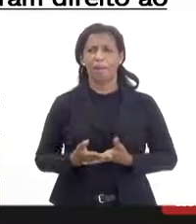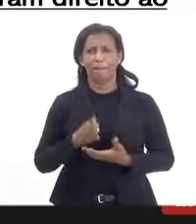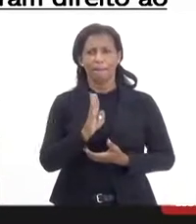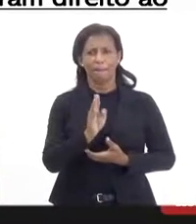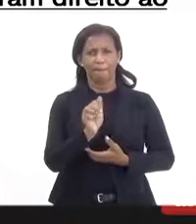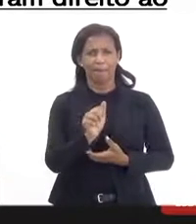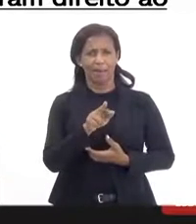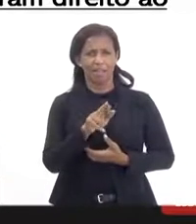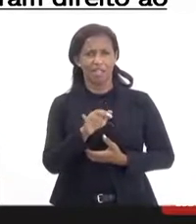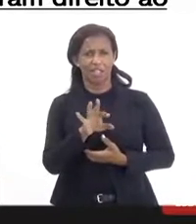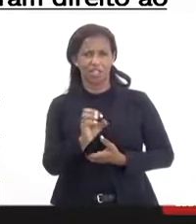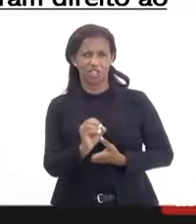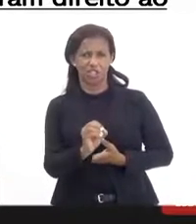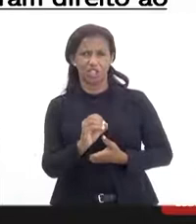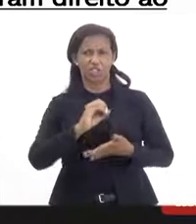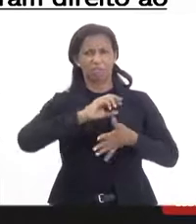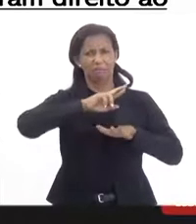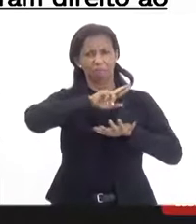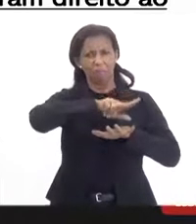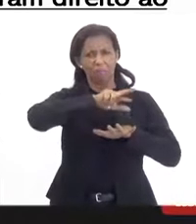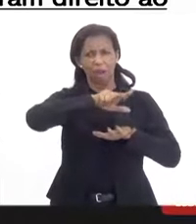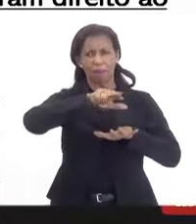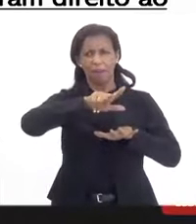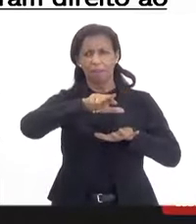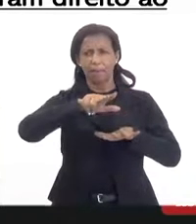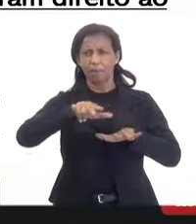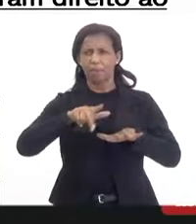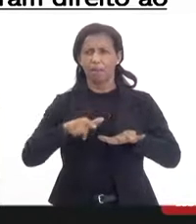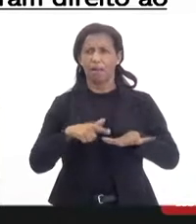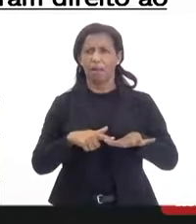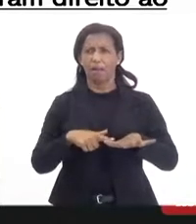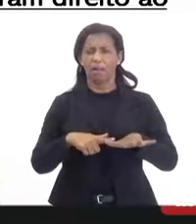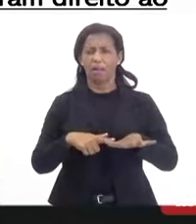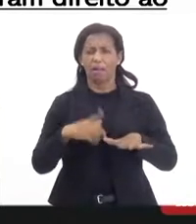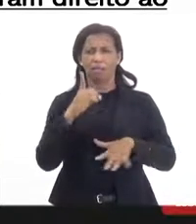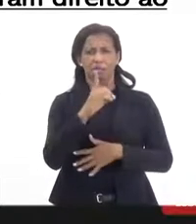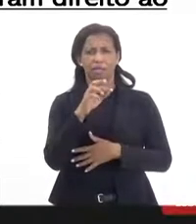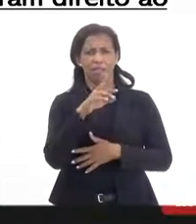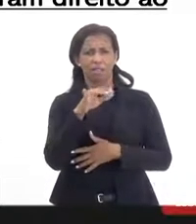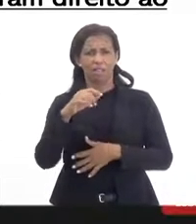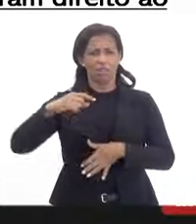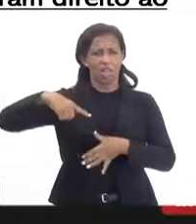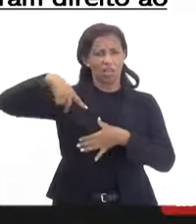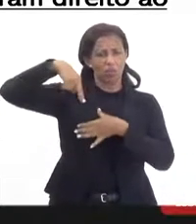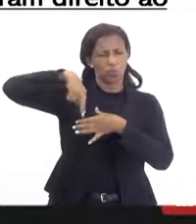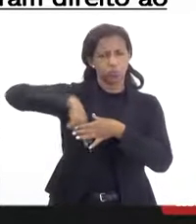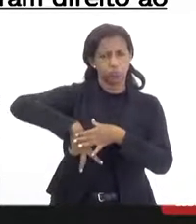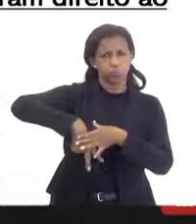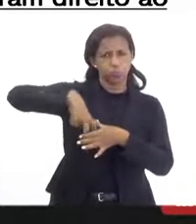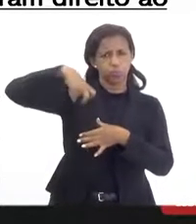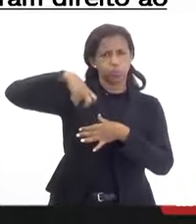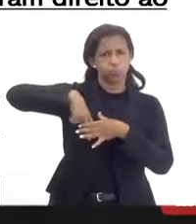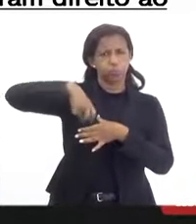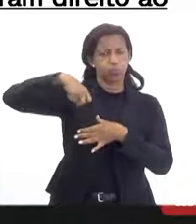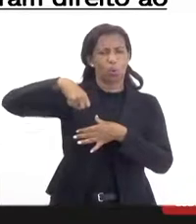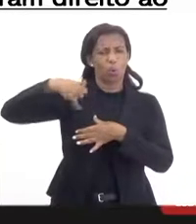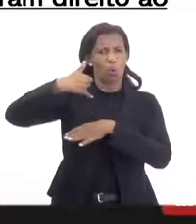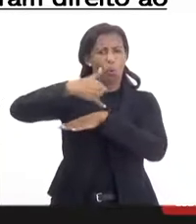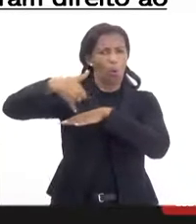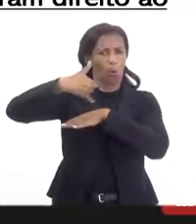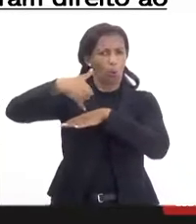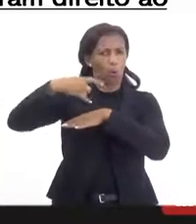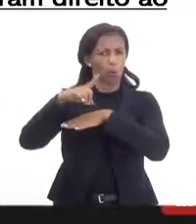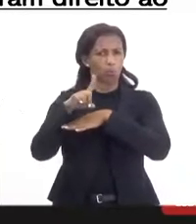baritina, biocida, catalisador, detergente de poços, óleo diesel e etc. Eu não